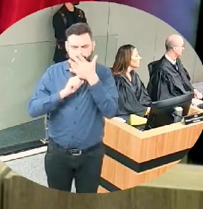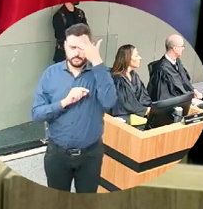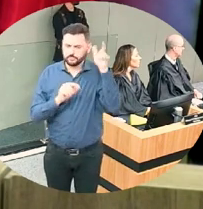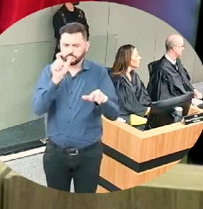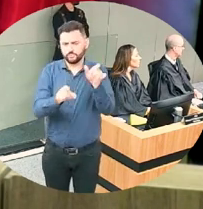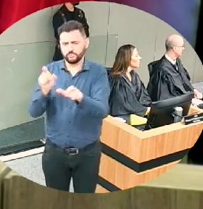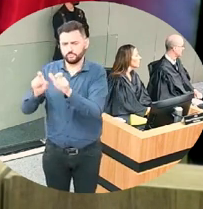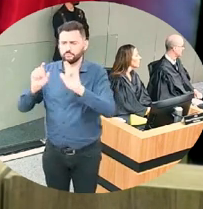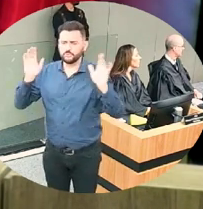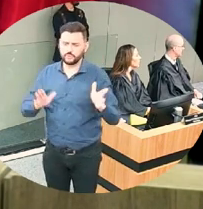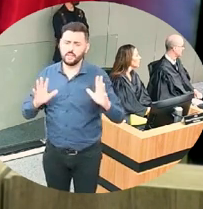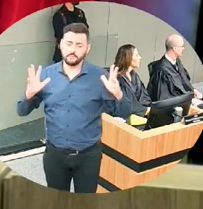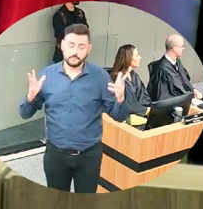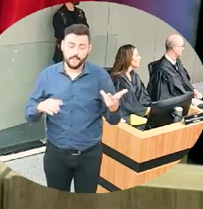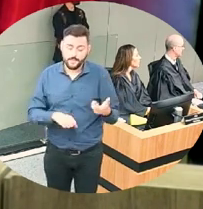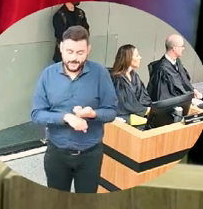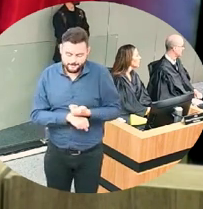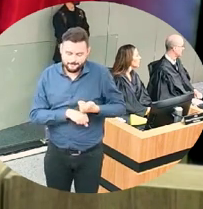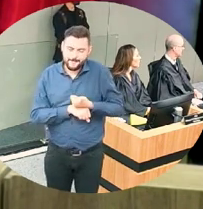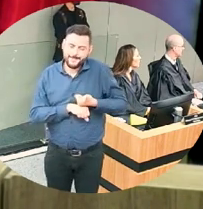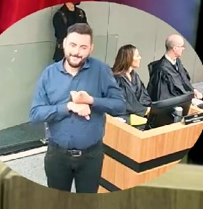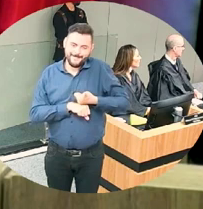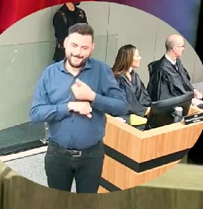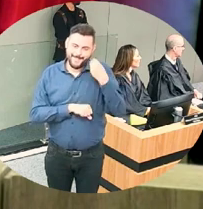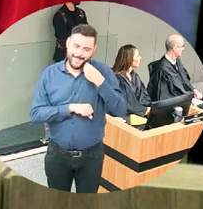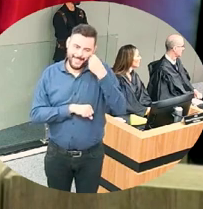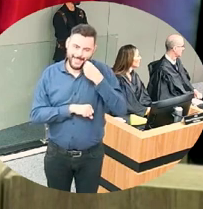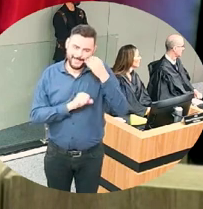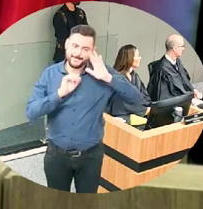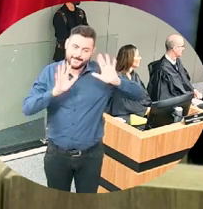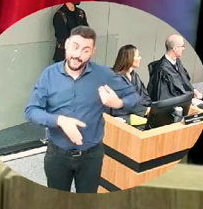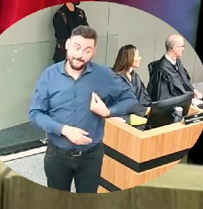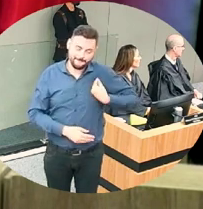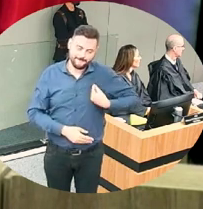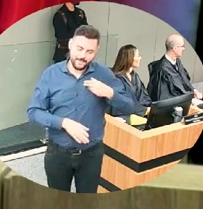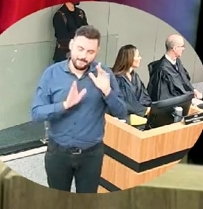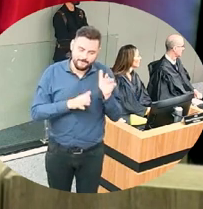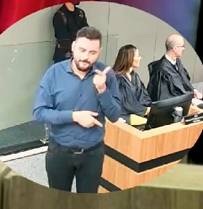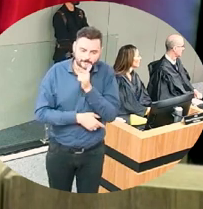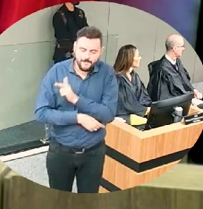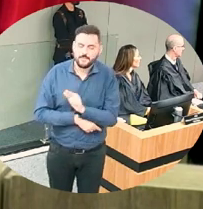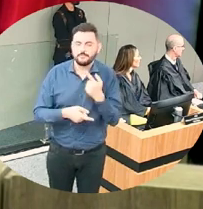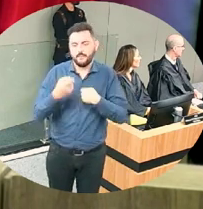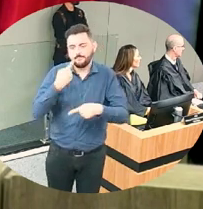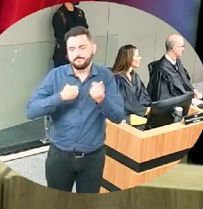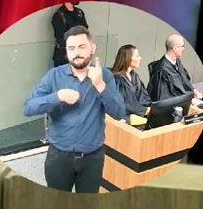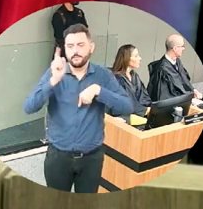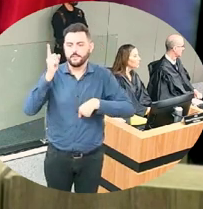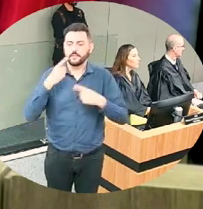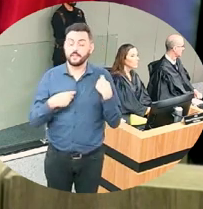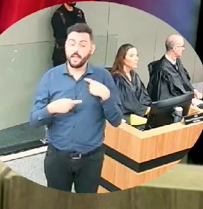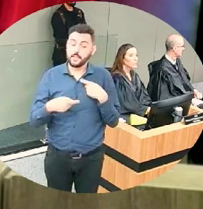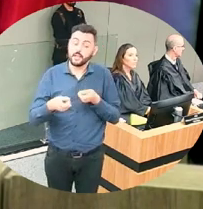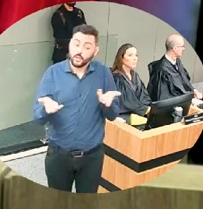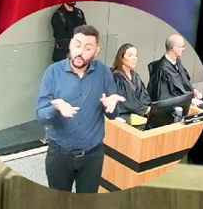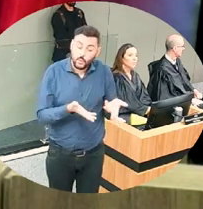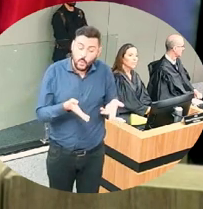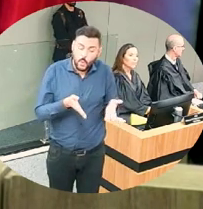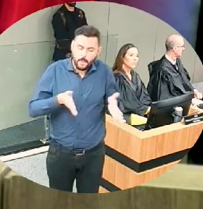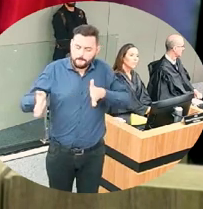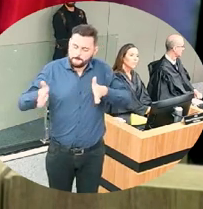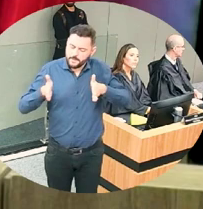excelências fala por si o que certamente justifica em nós as melhores aspirações em relação à gestão que se